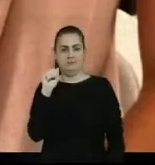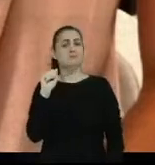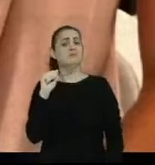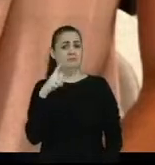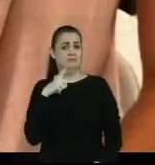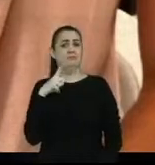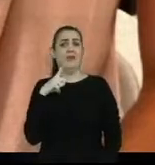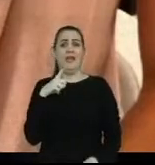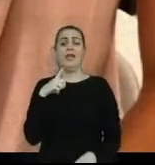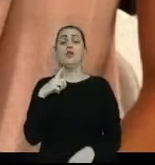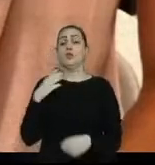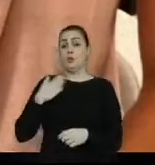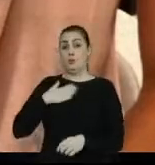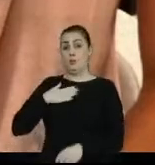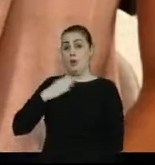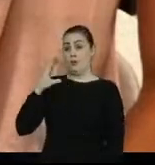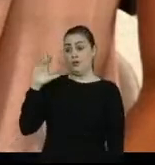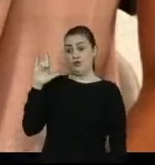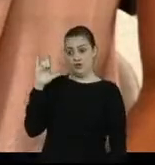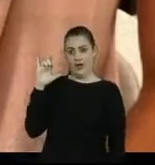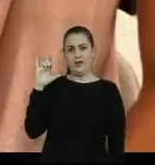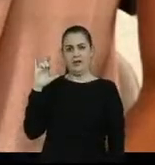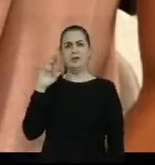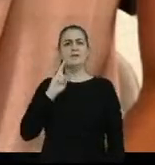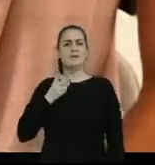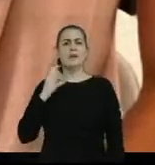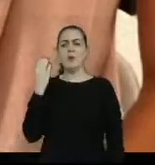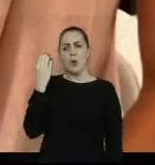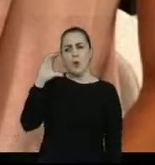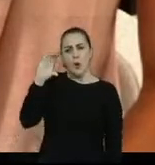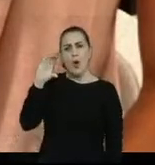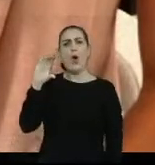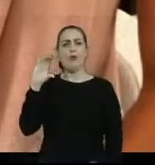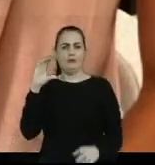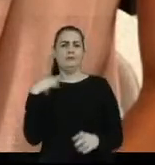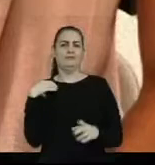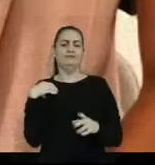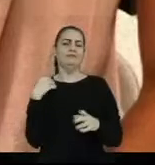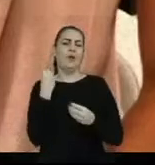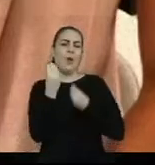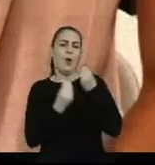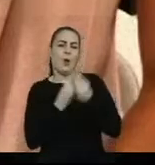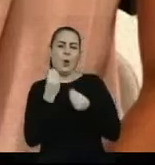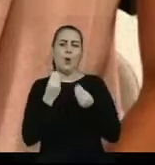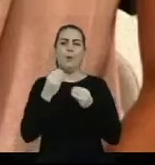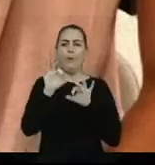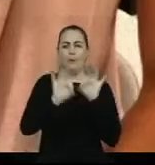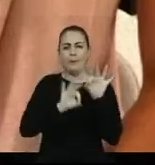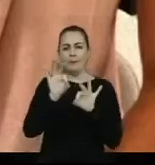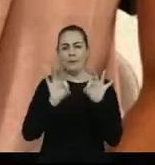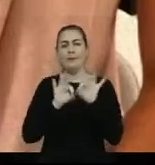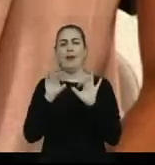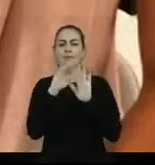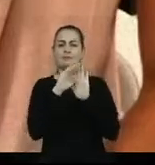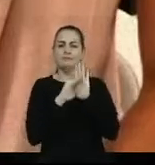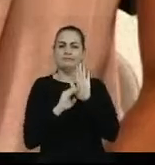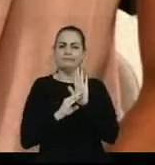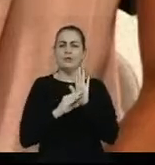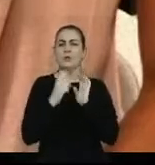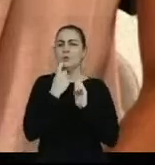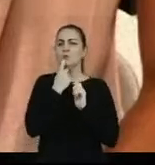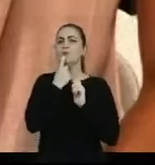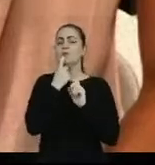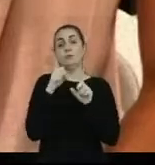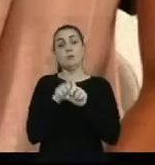receitinhas lá. Tem a opção com melancia também, que aí a melancia também já é fonte de citrulina, que também já vai ser super interessante para utilizar no